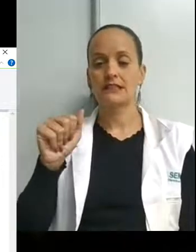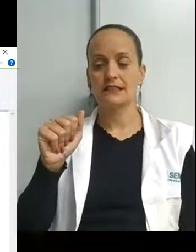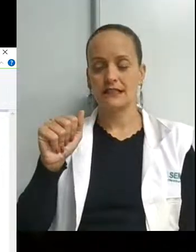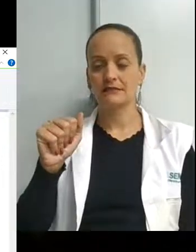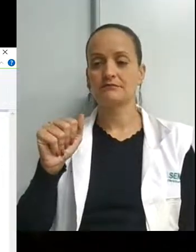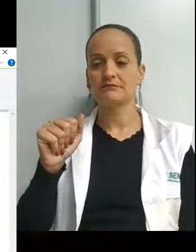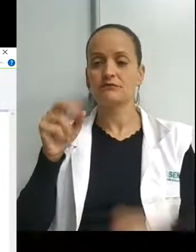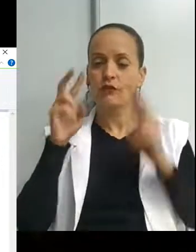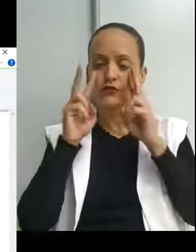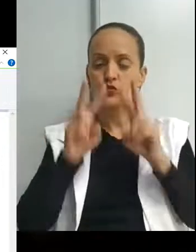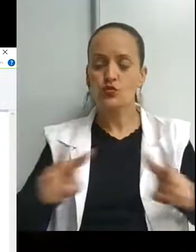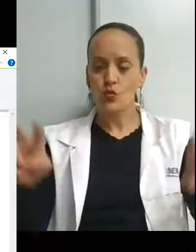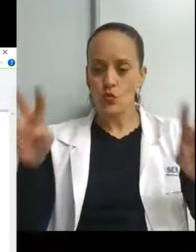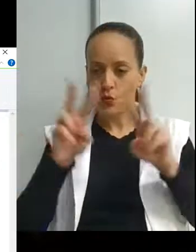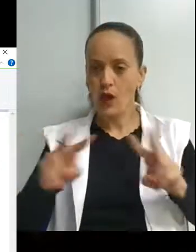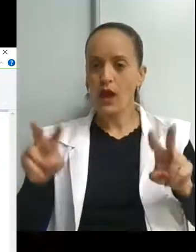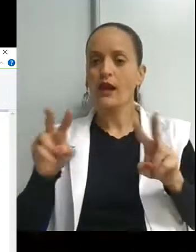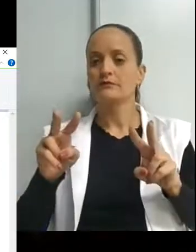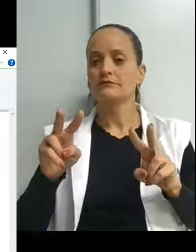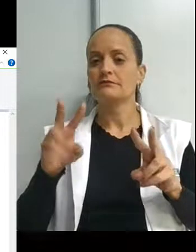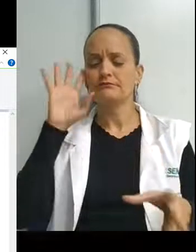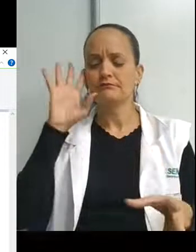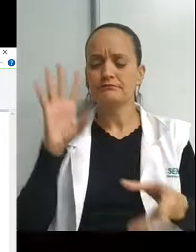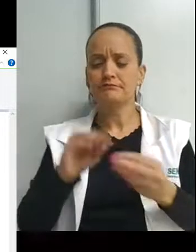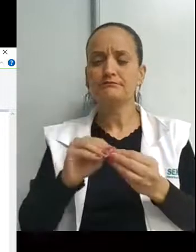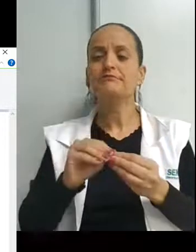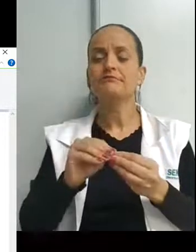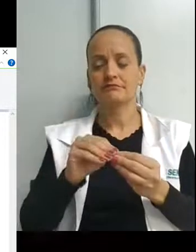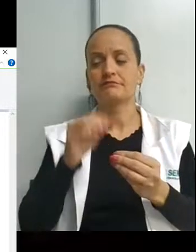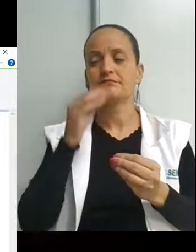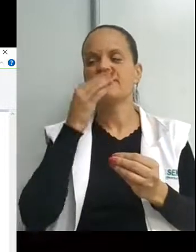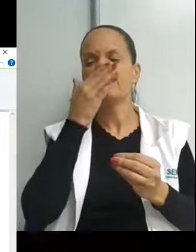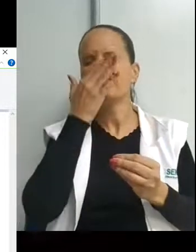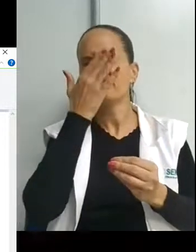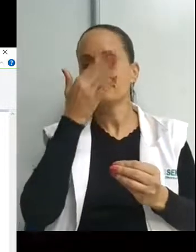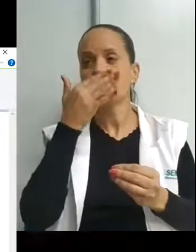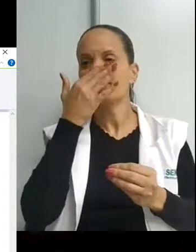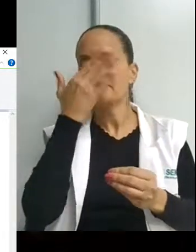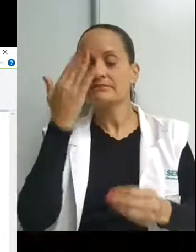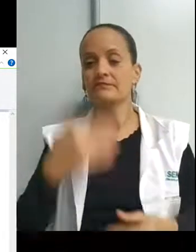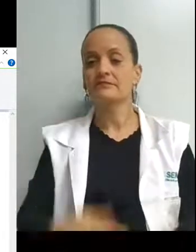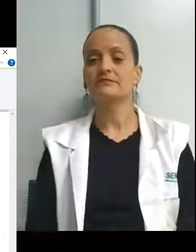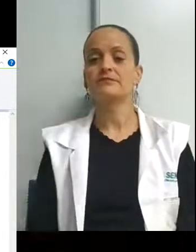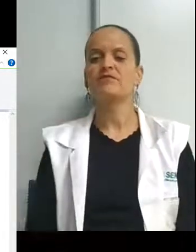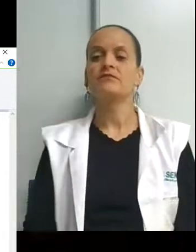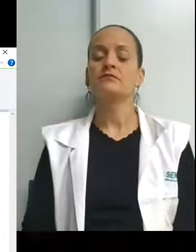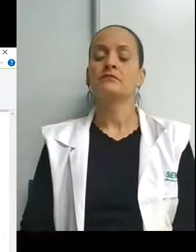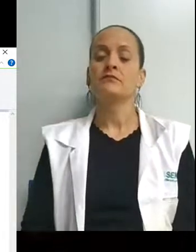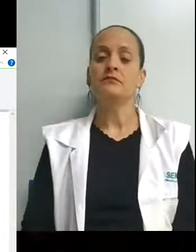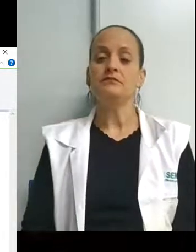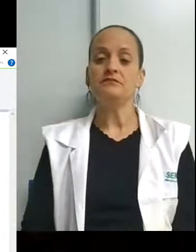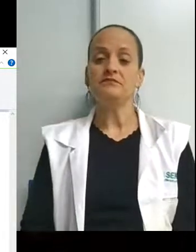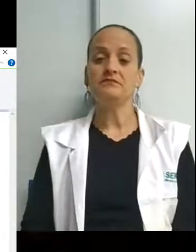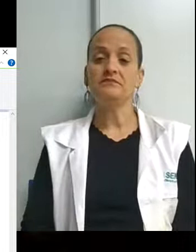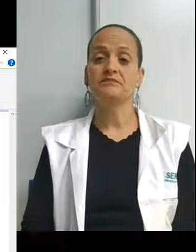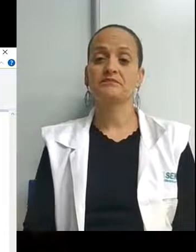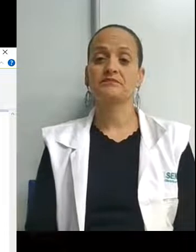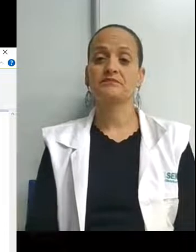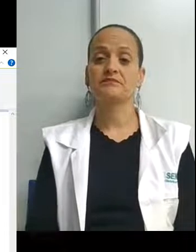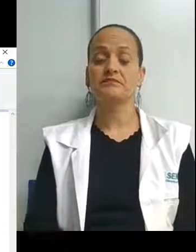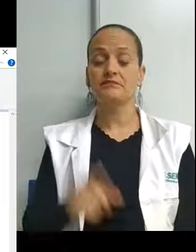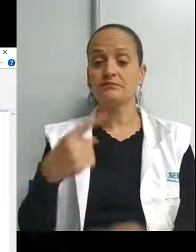aparente, que é o somatório de potência ativa com potência reativa, certo? Então, a potência aparente, a unidade